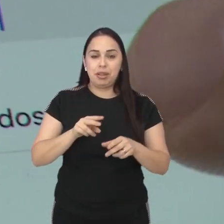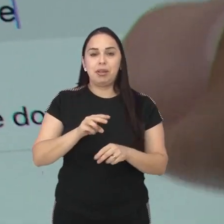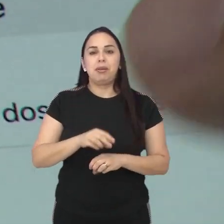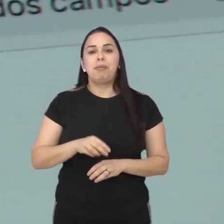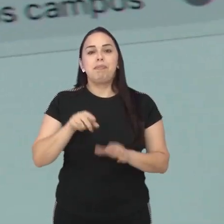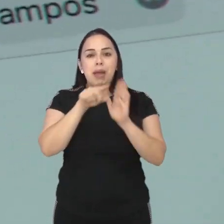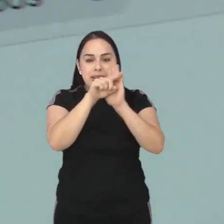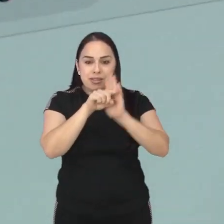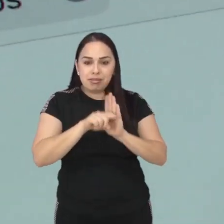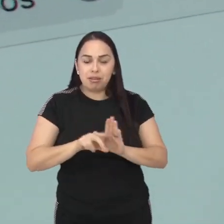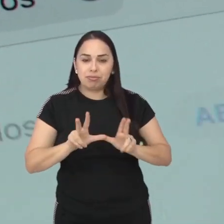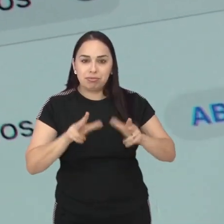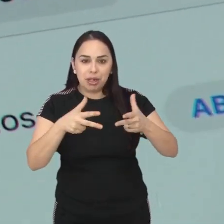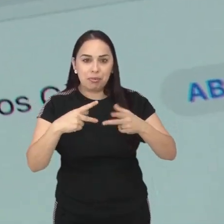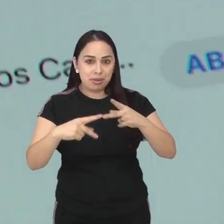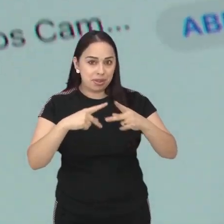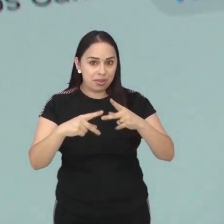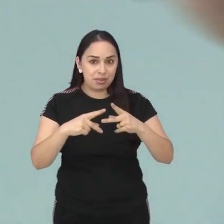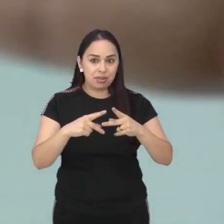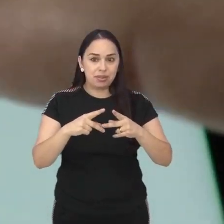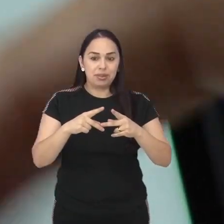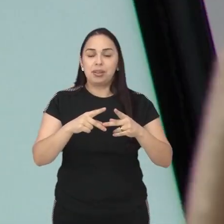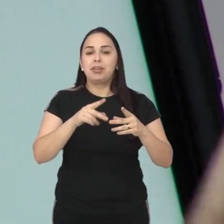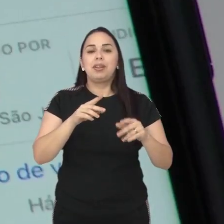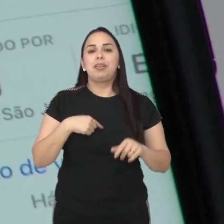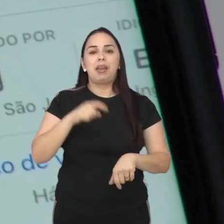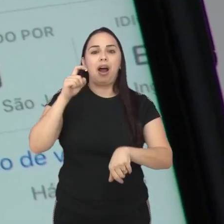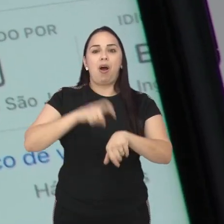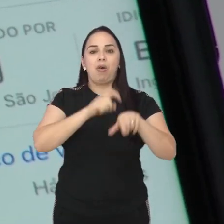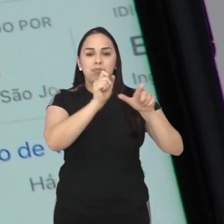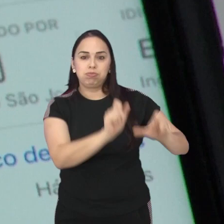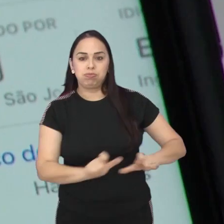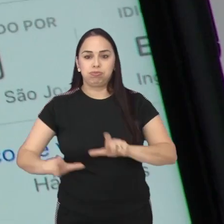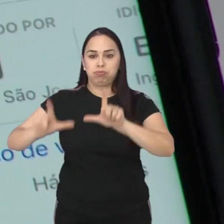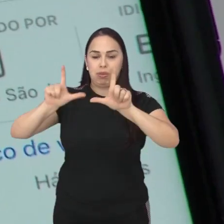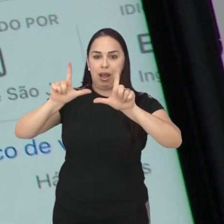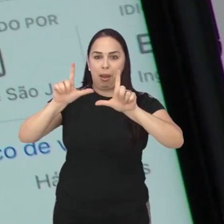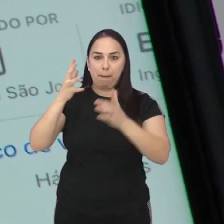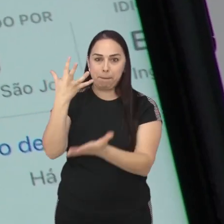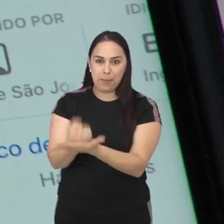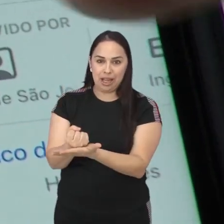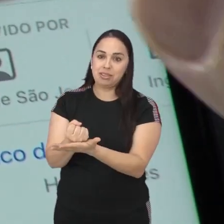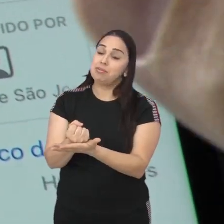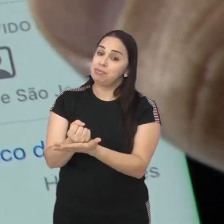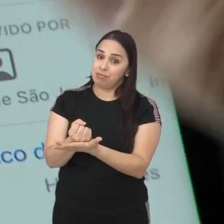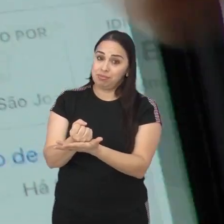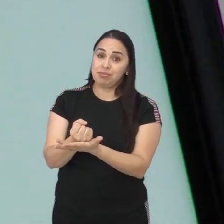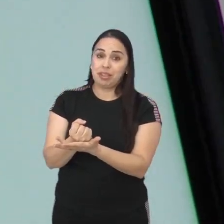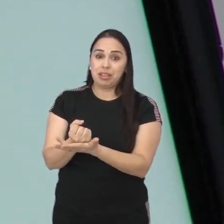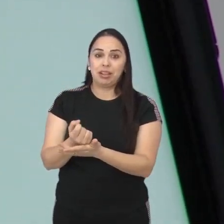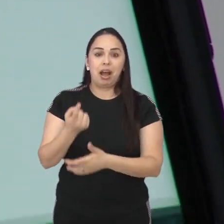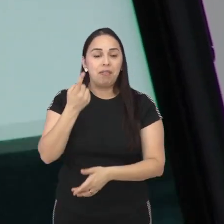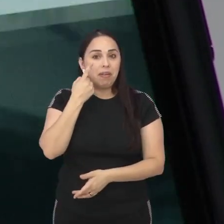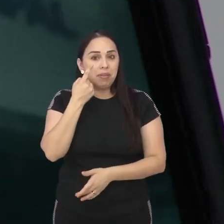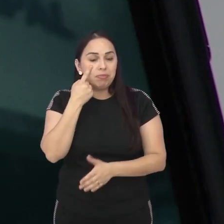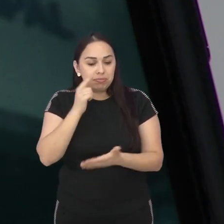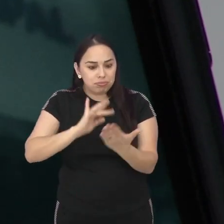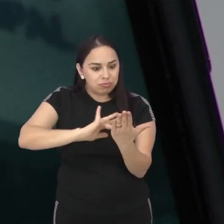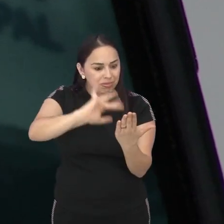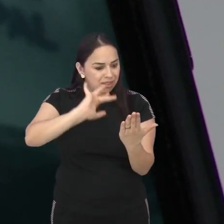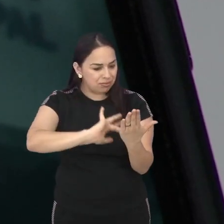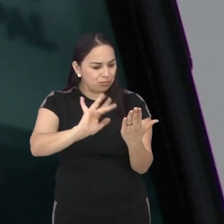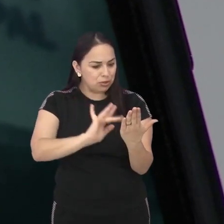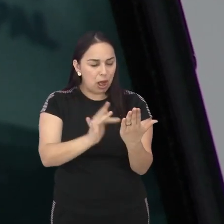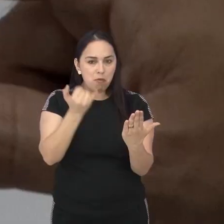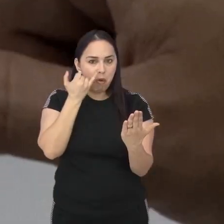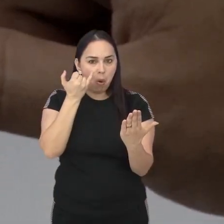Basta pesquisar por Câmara São José que você vai ser direcionado para o download. Por lá, você vai ver na palma